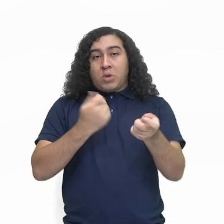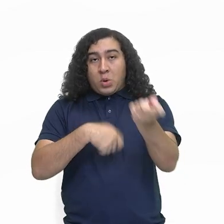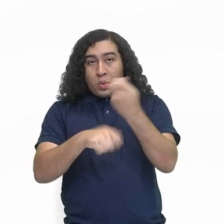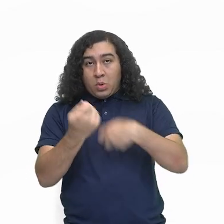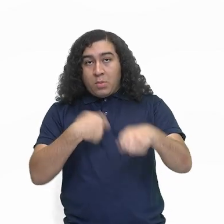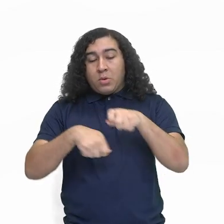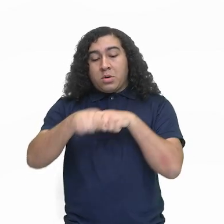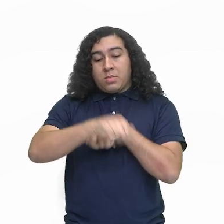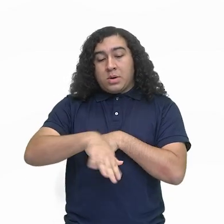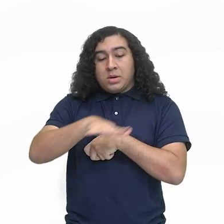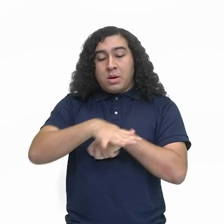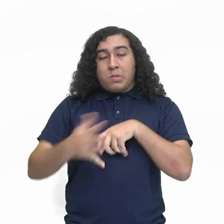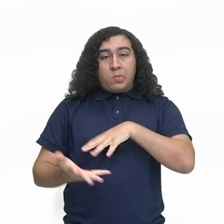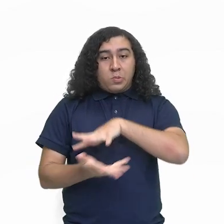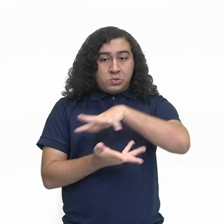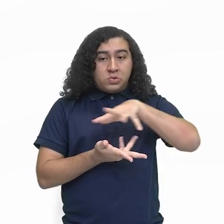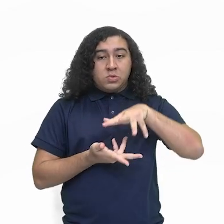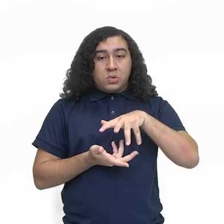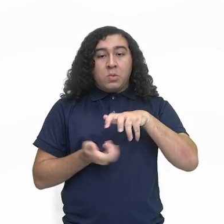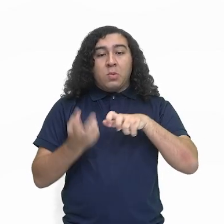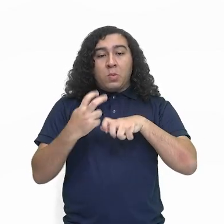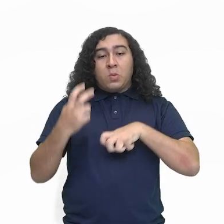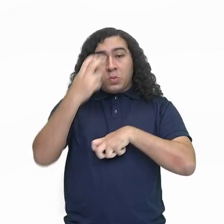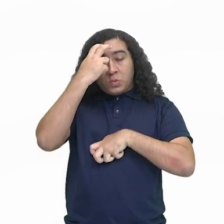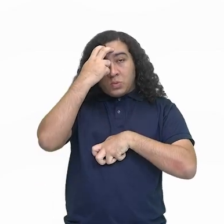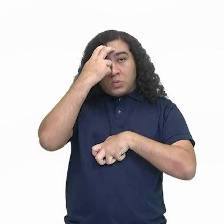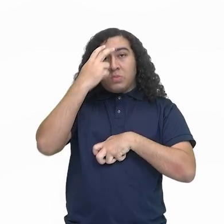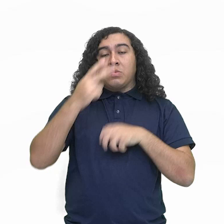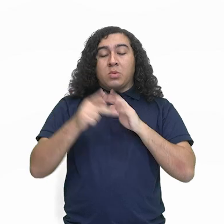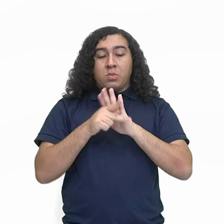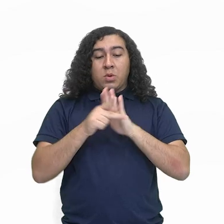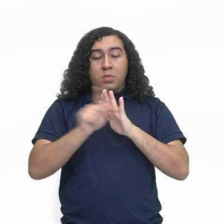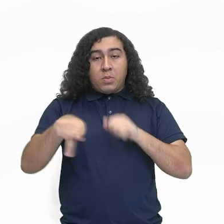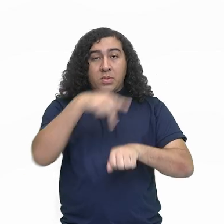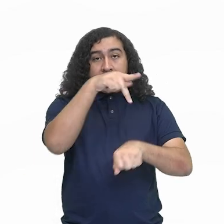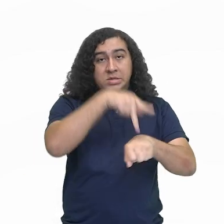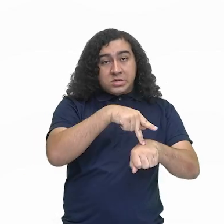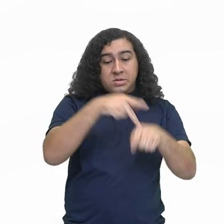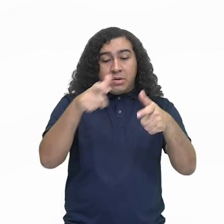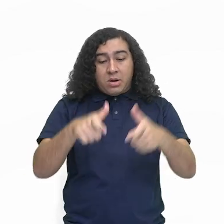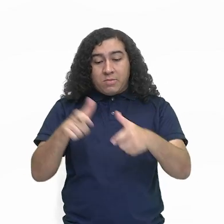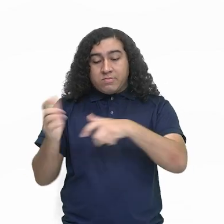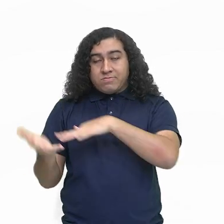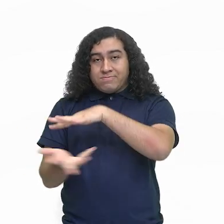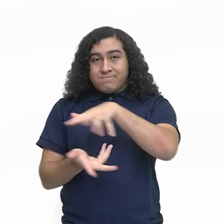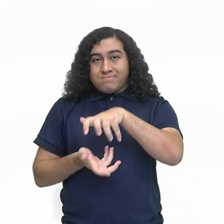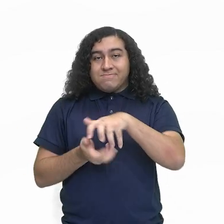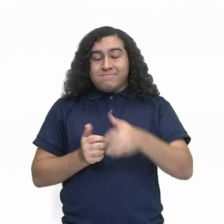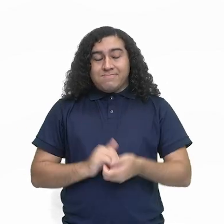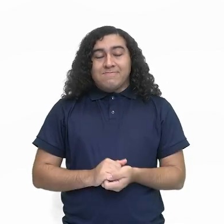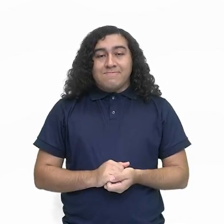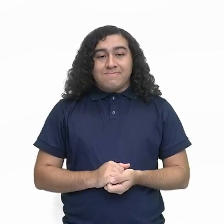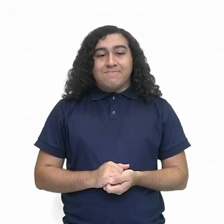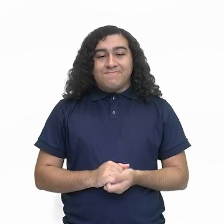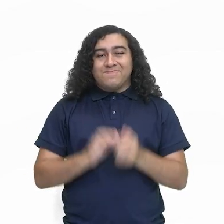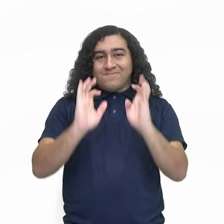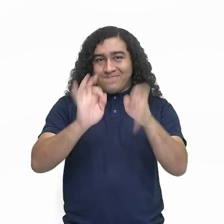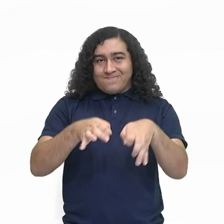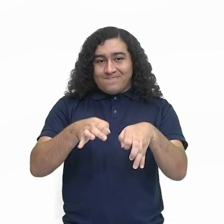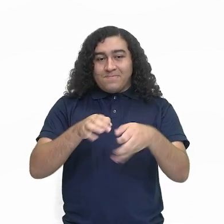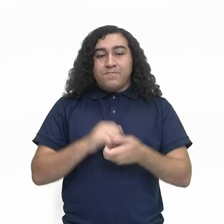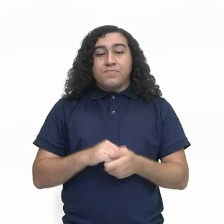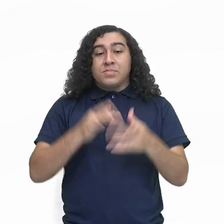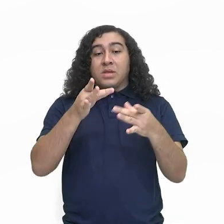econômicos, ambientais e culturais nos âmbitos local, nacional e mundial, certo?